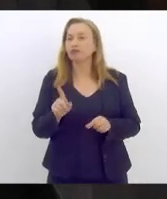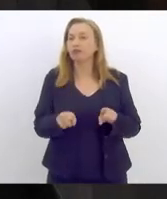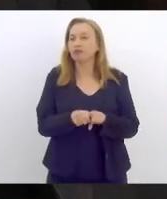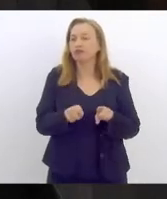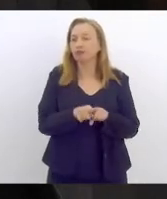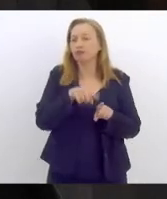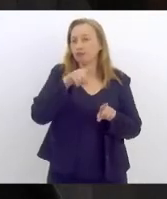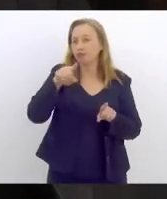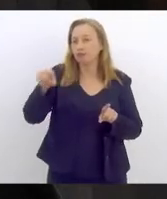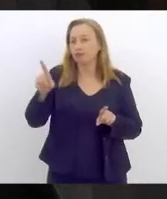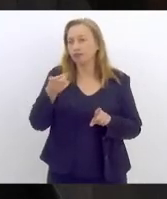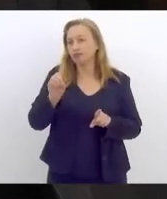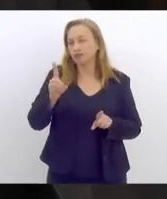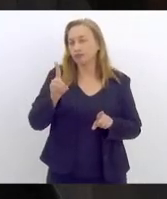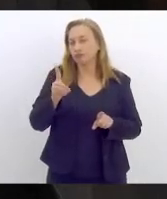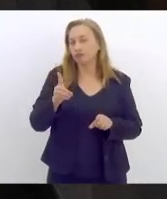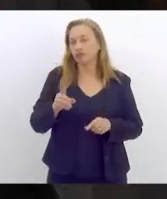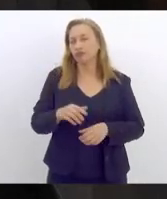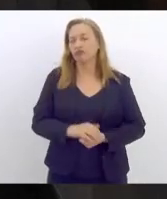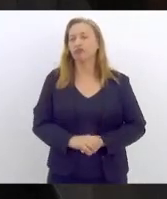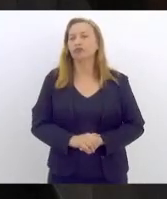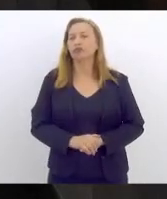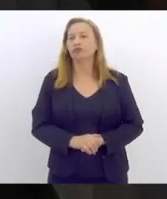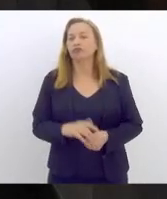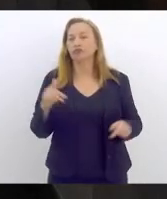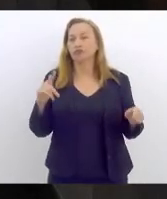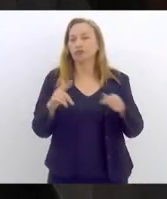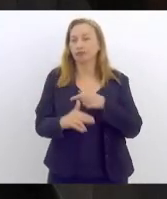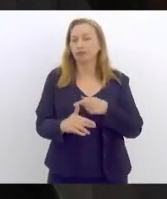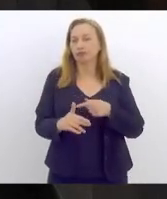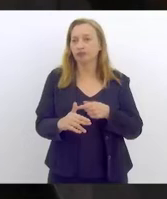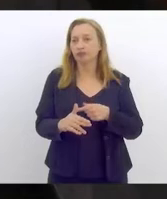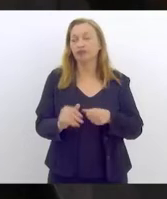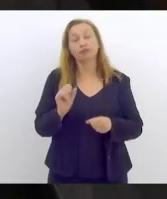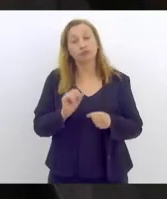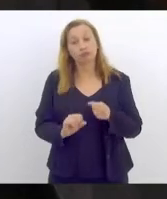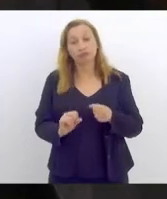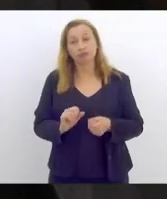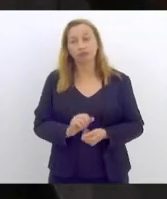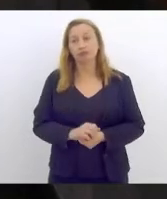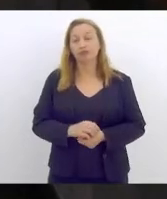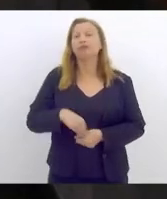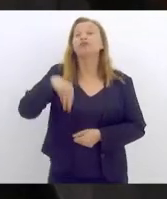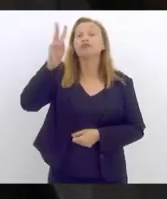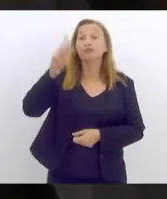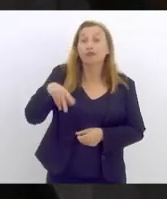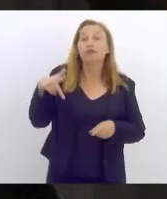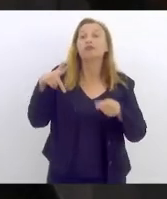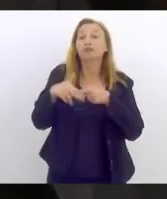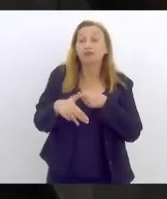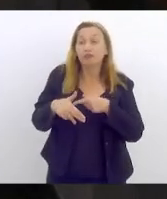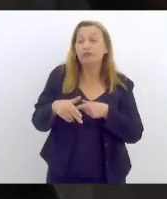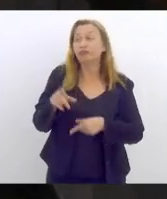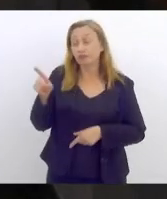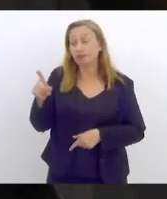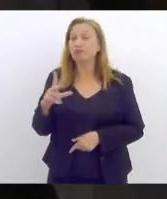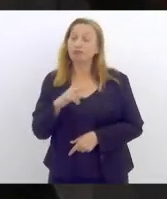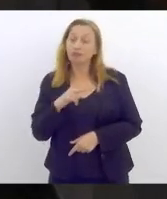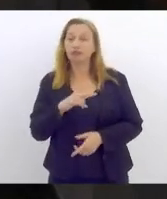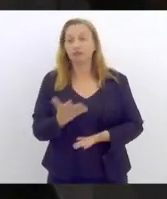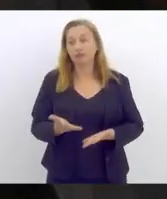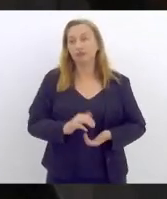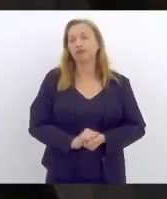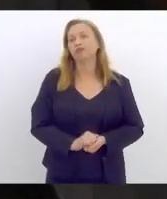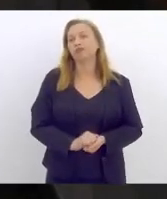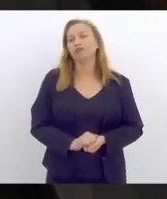a Petrobras faz impedido que foi de fazer isso e quem o impediu ele mesmo